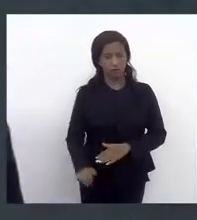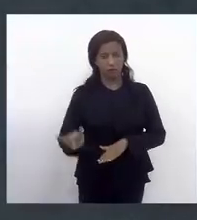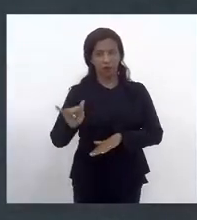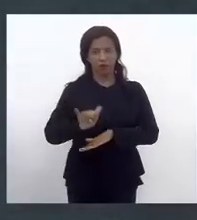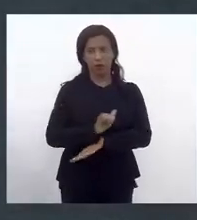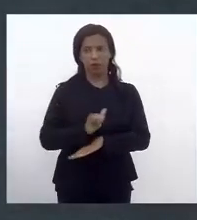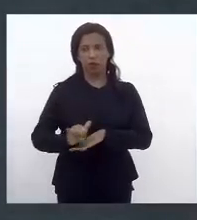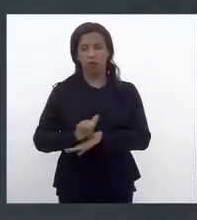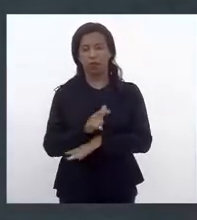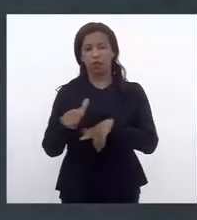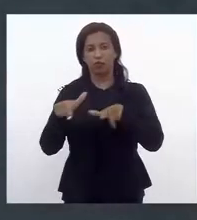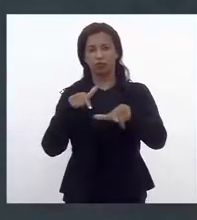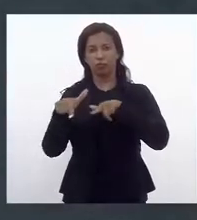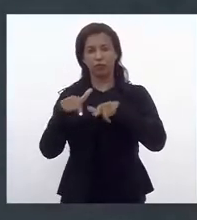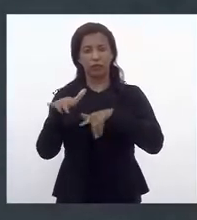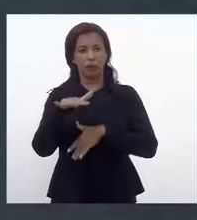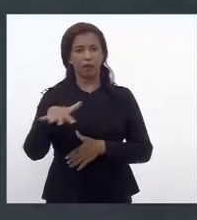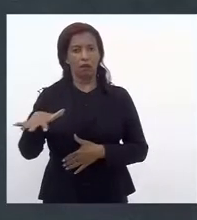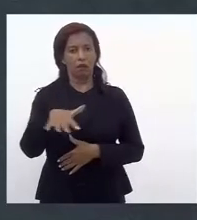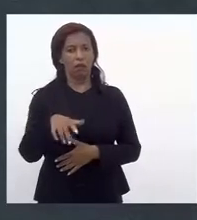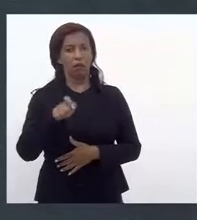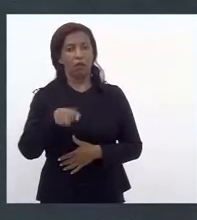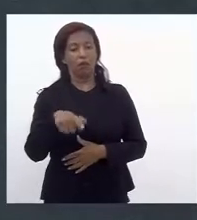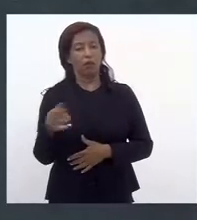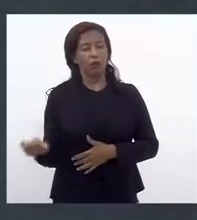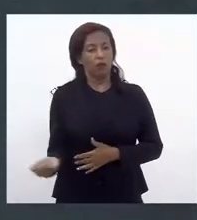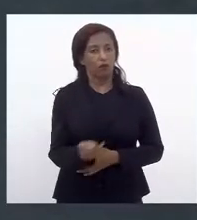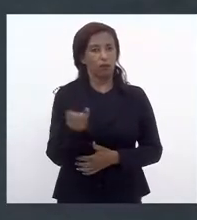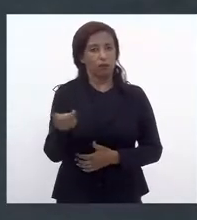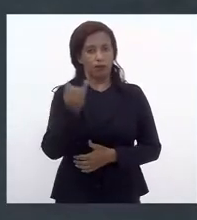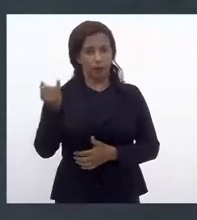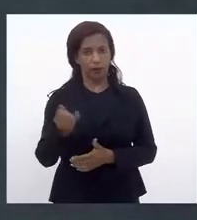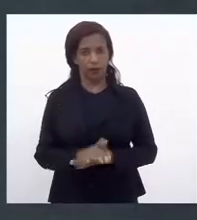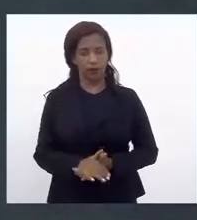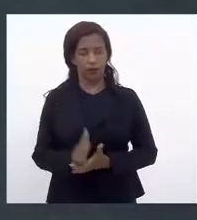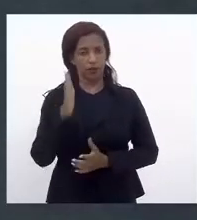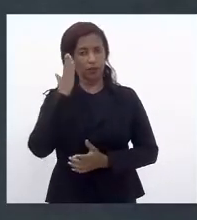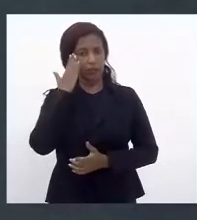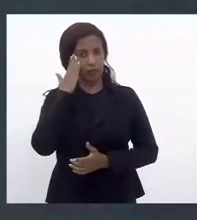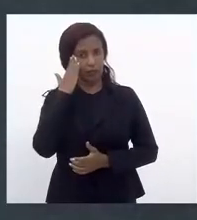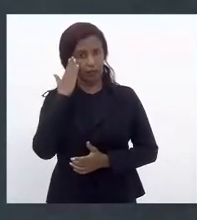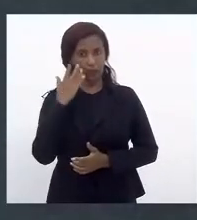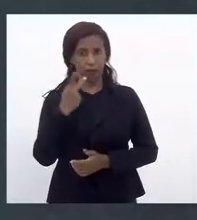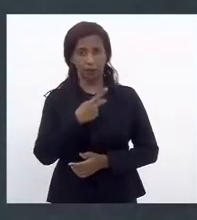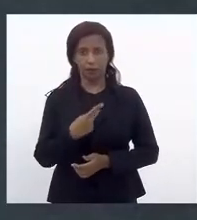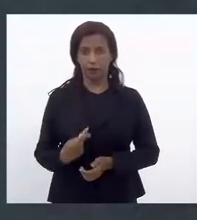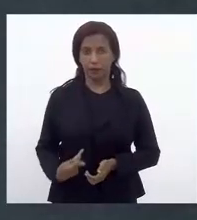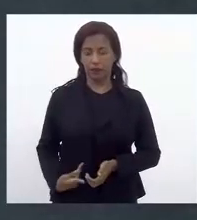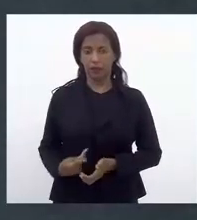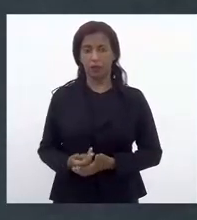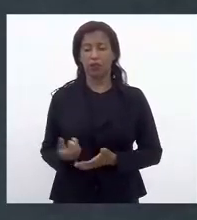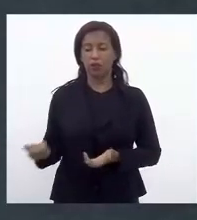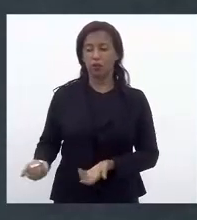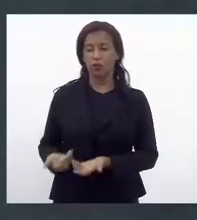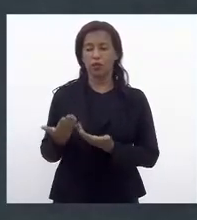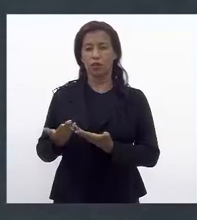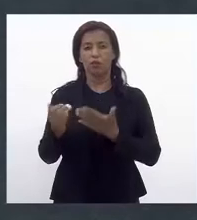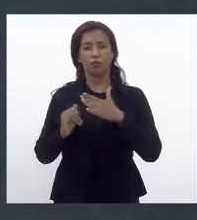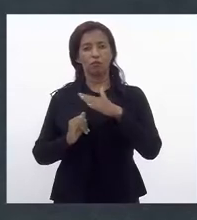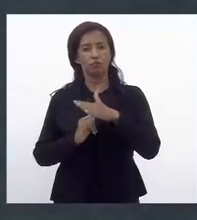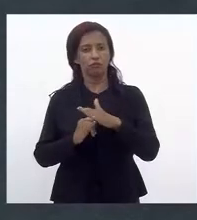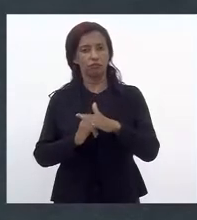de trabalho em rede. Isso é fundamental. Entendemos, senhora presidenta, que o incentivo à